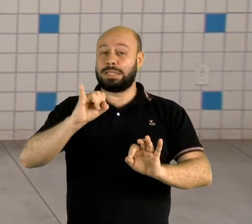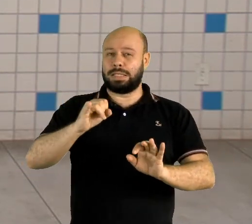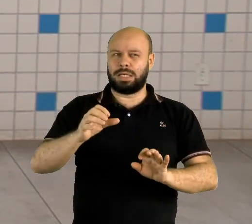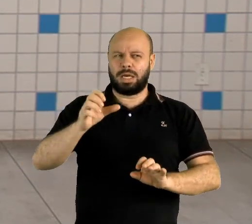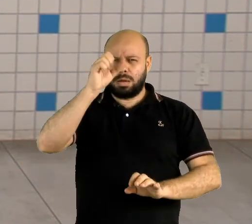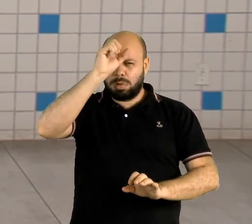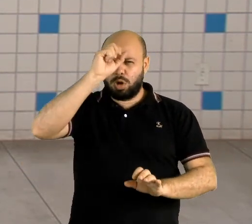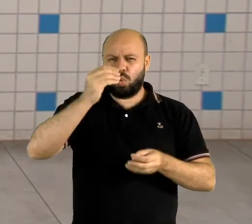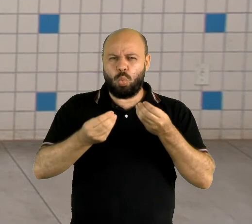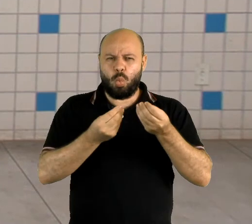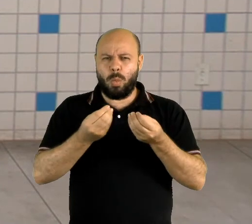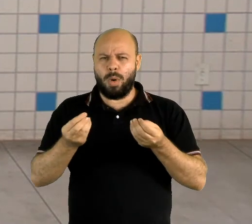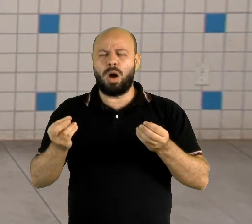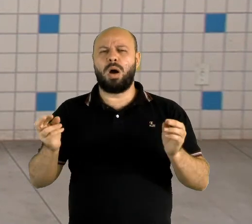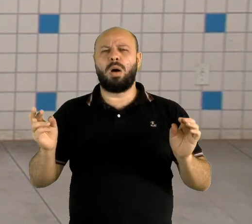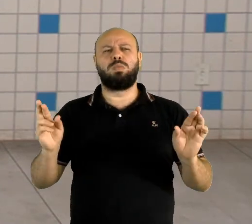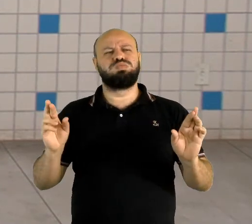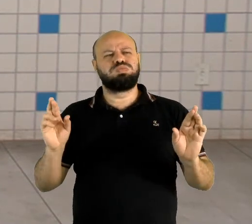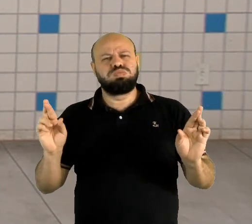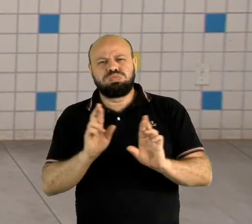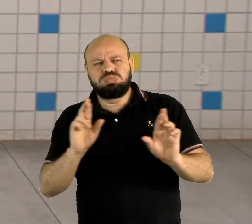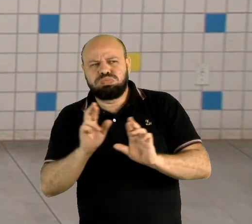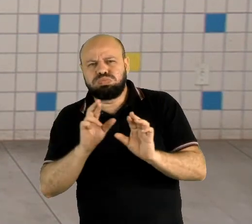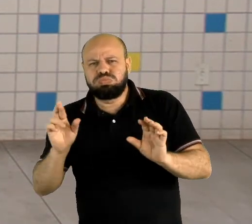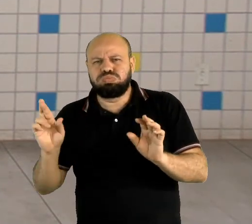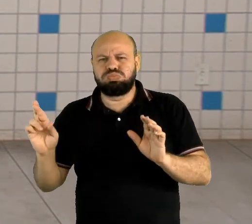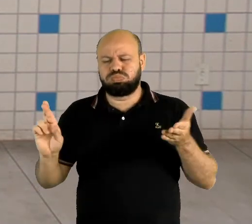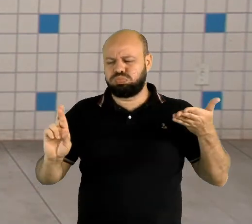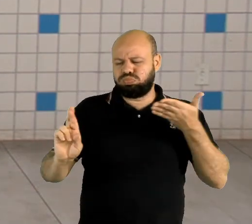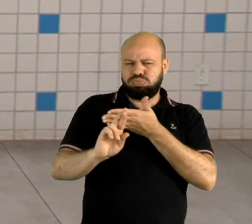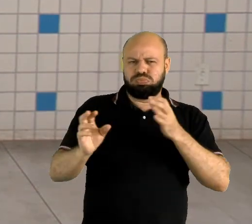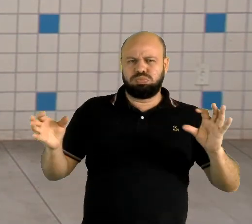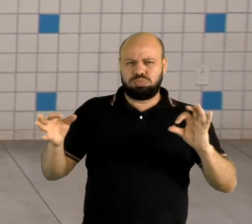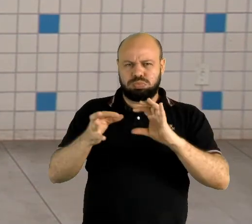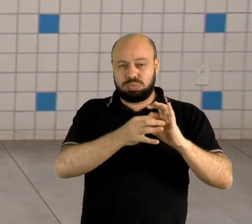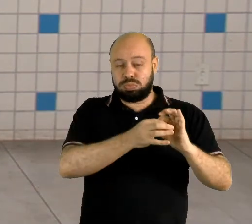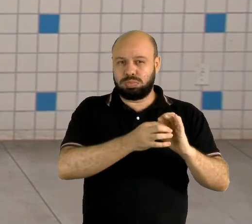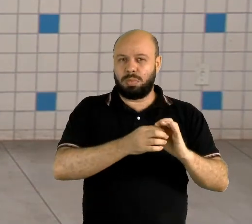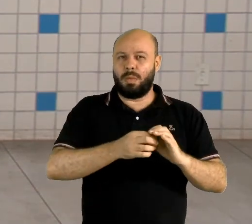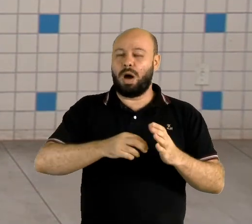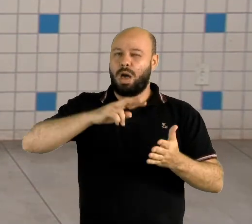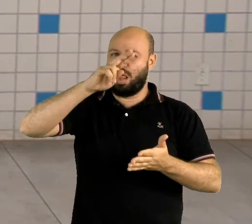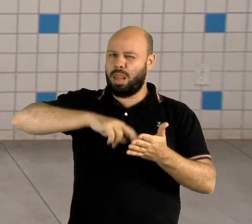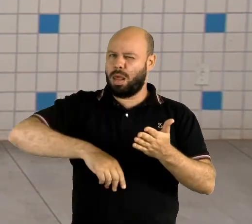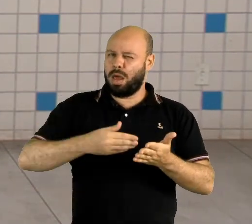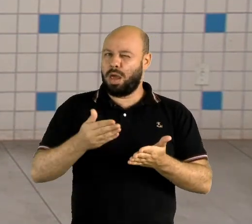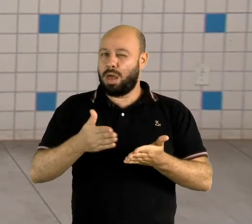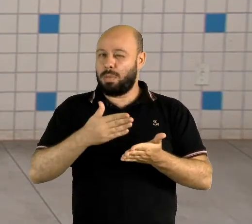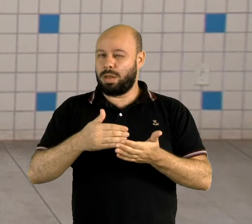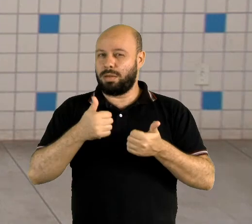empregar aí a coesão referencial. E leiam reportagens. Até a próxima!